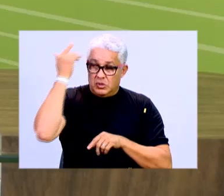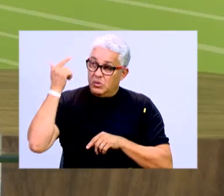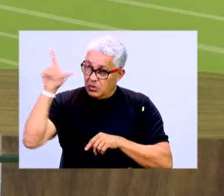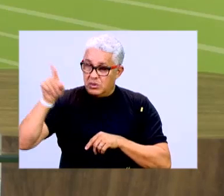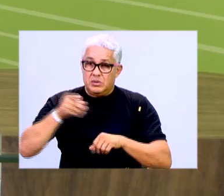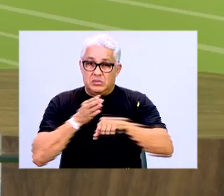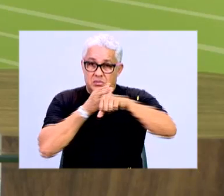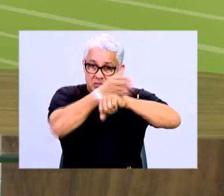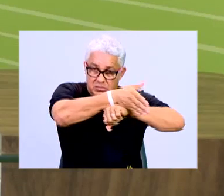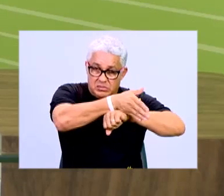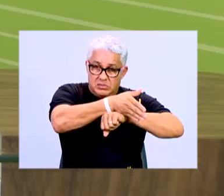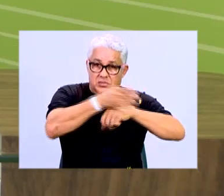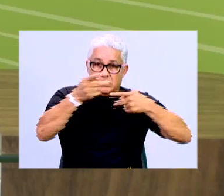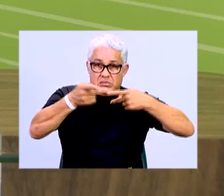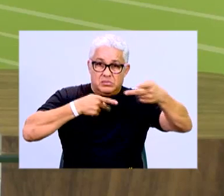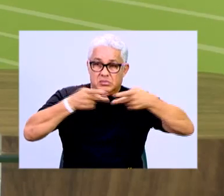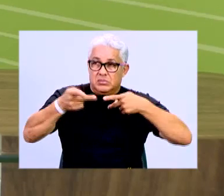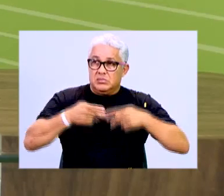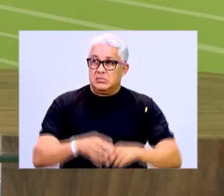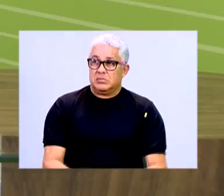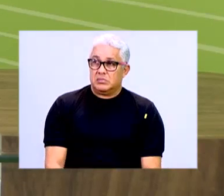acesso a esse projeto, né?